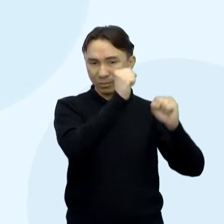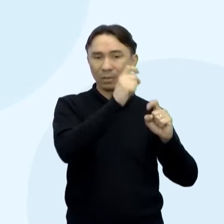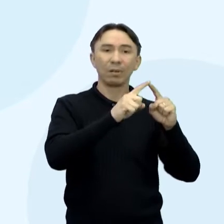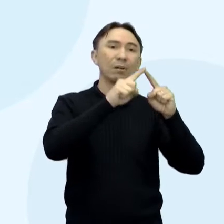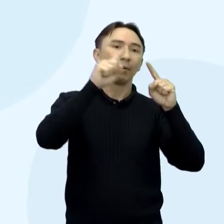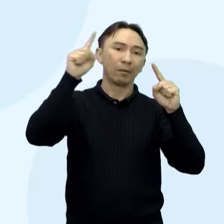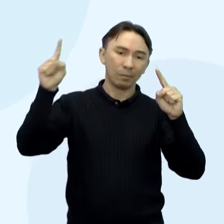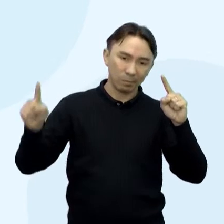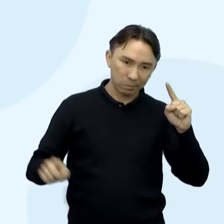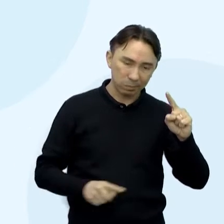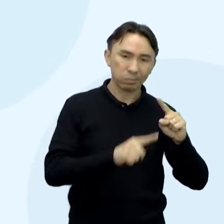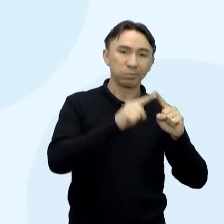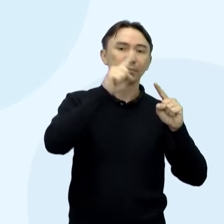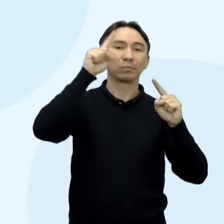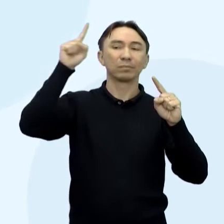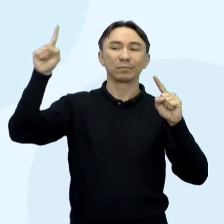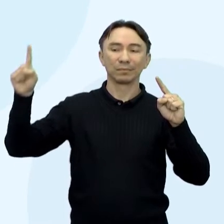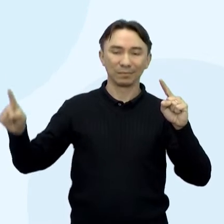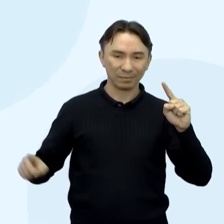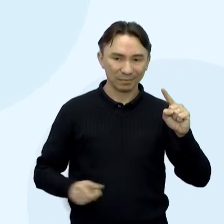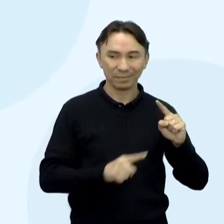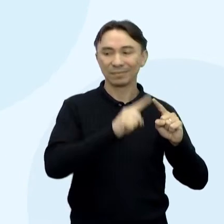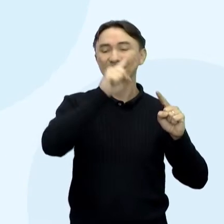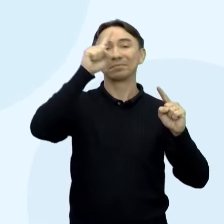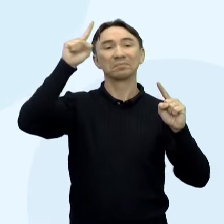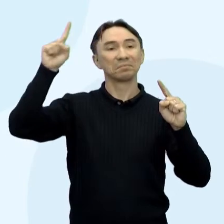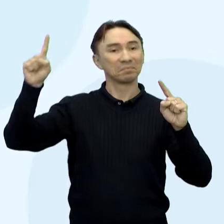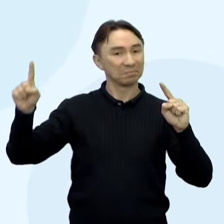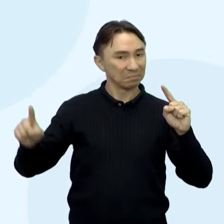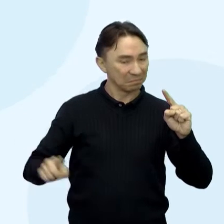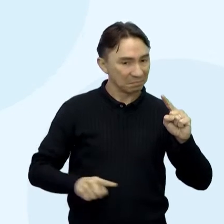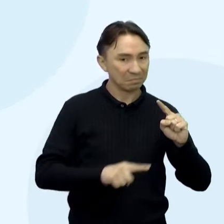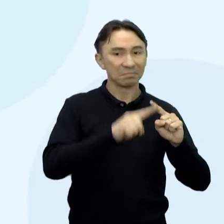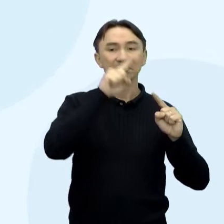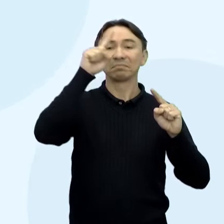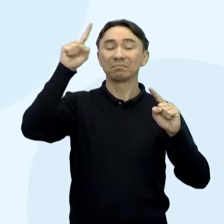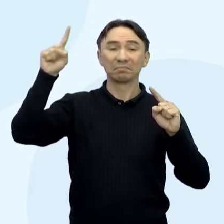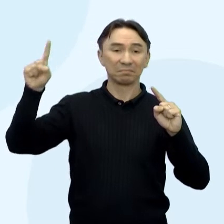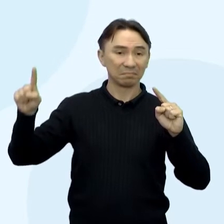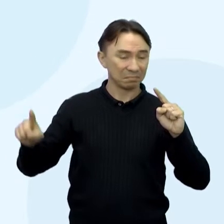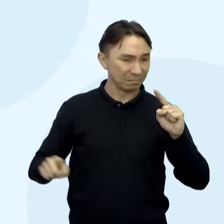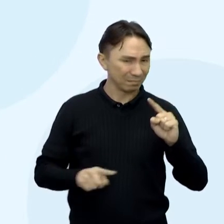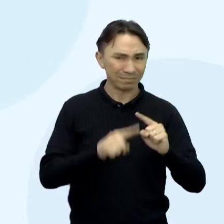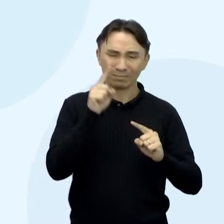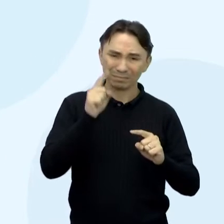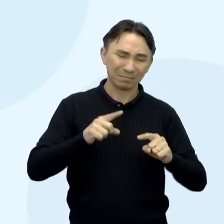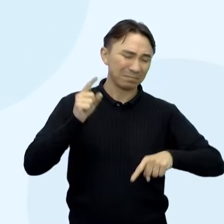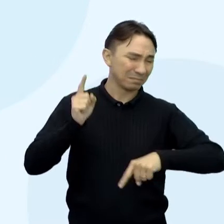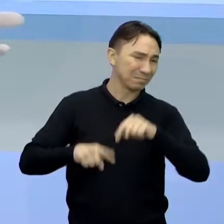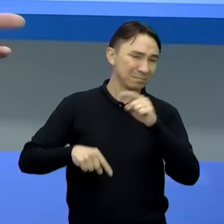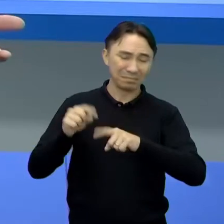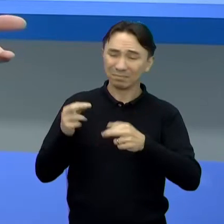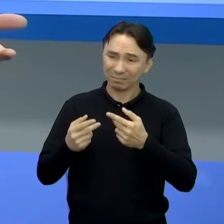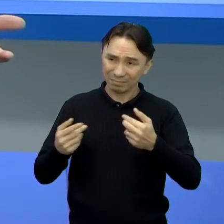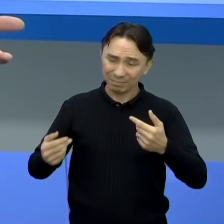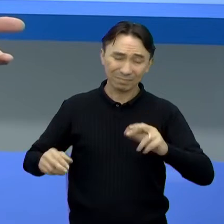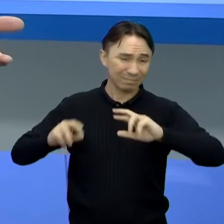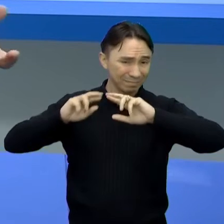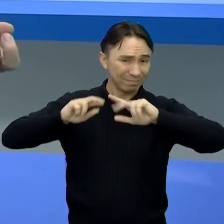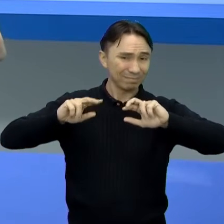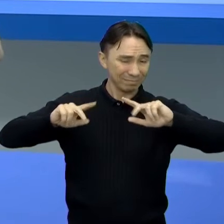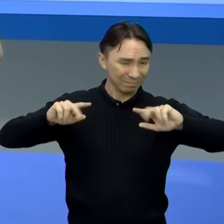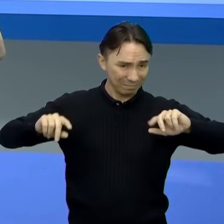bem longo, né? E isso acontece com diversos produtos aí, não é só com a garrafa PET não,